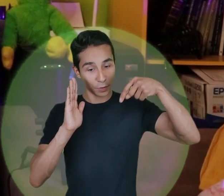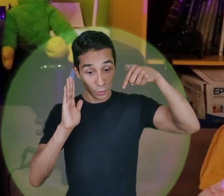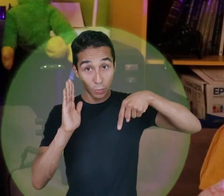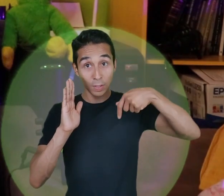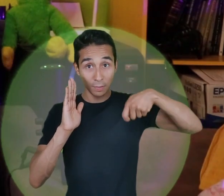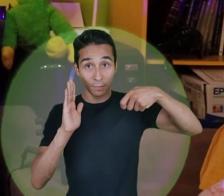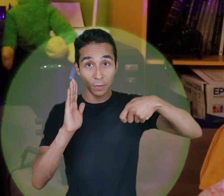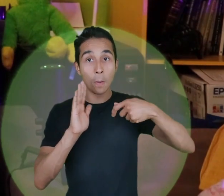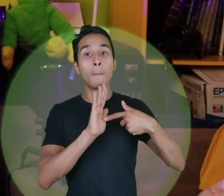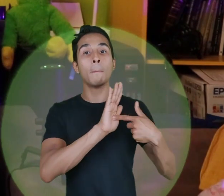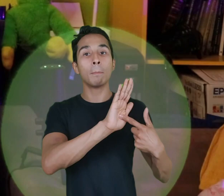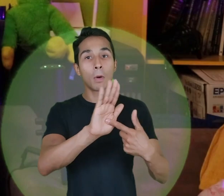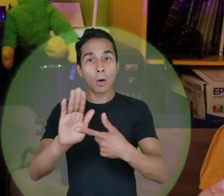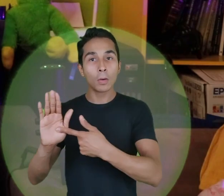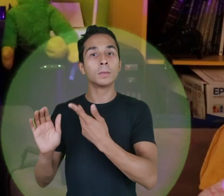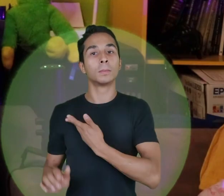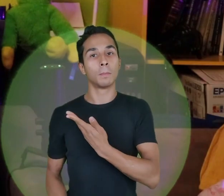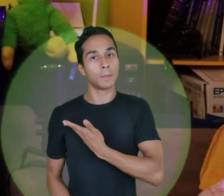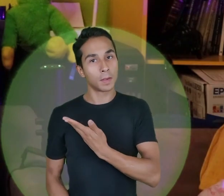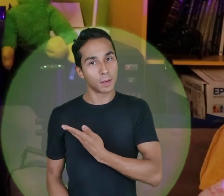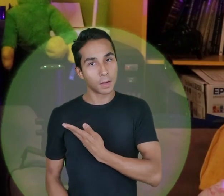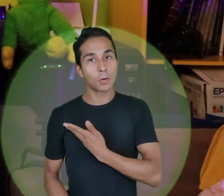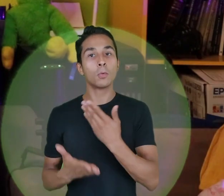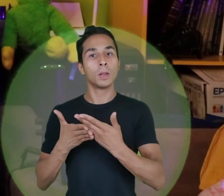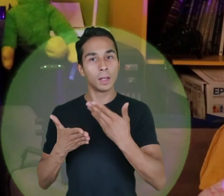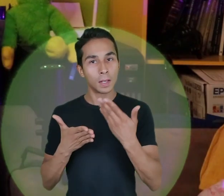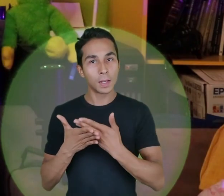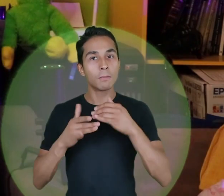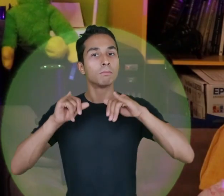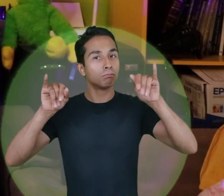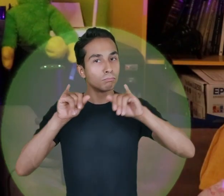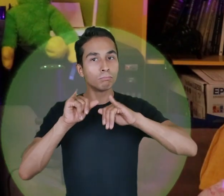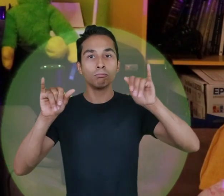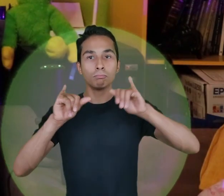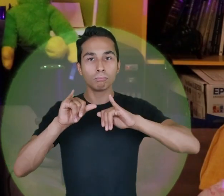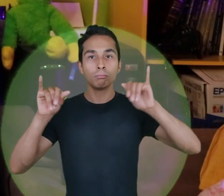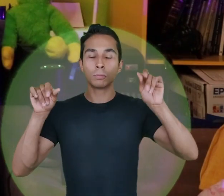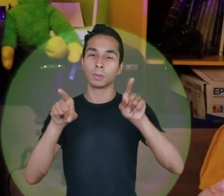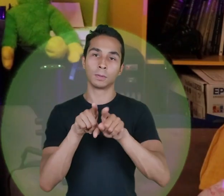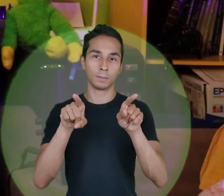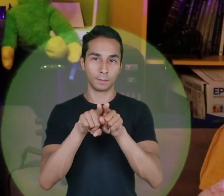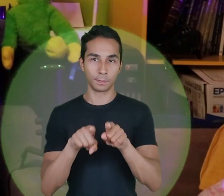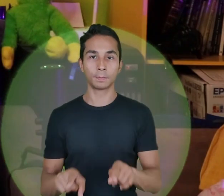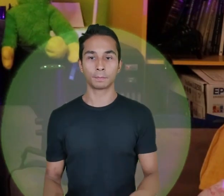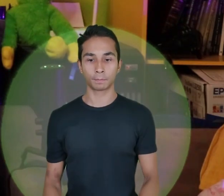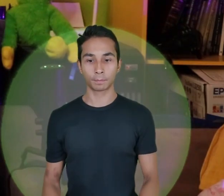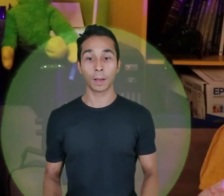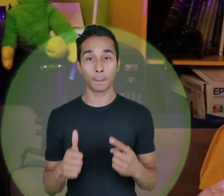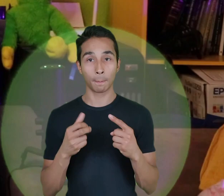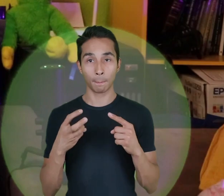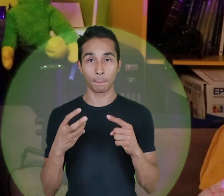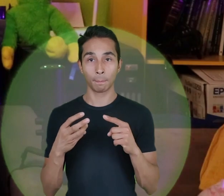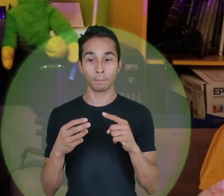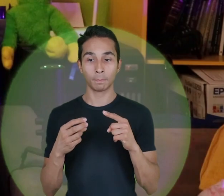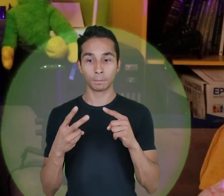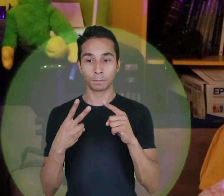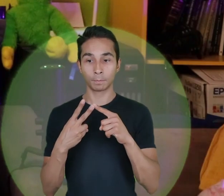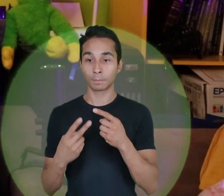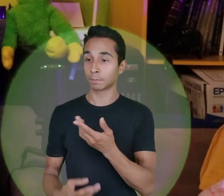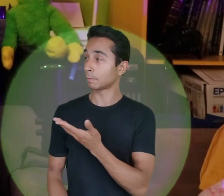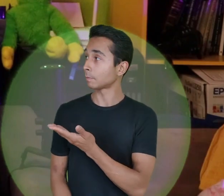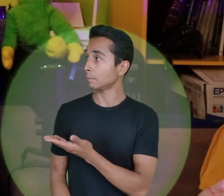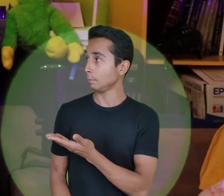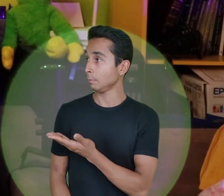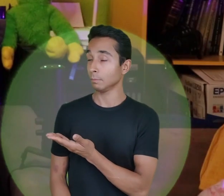essa videoaula pra ele. E também fala desses livros, né, desses conteúdos. A gente tem o primeiro, que